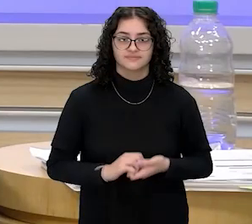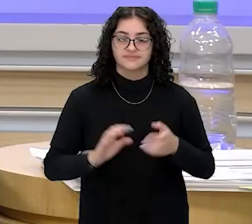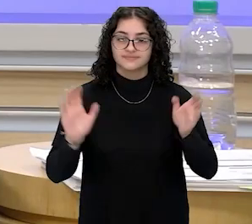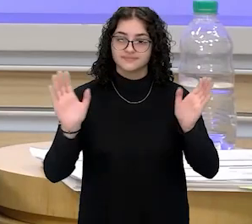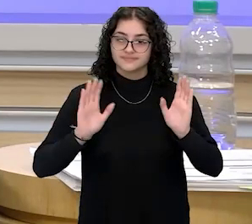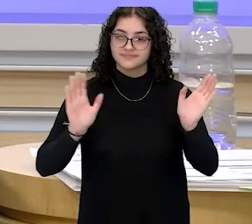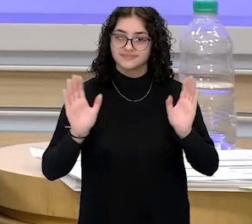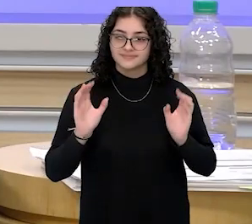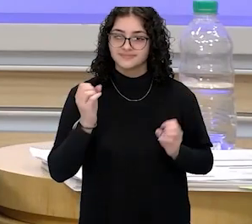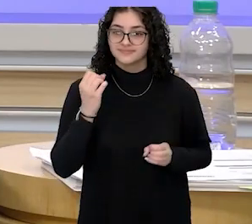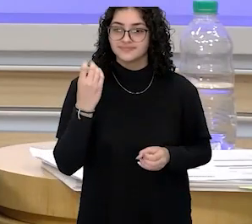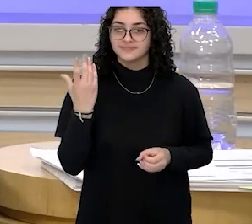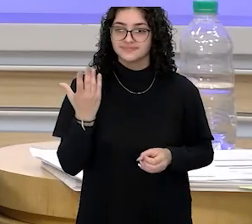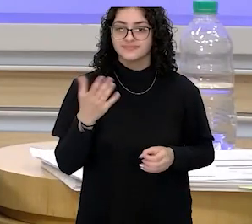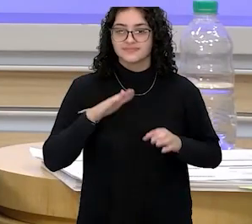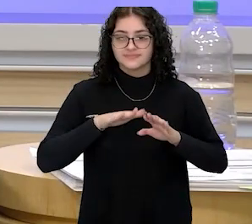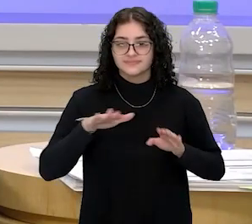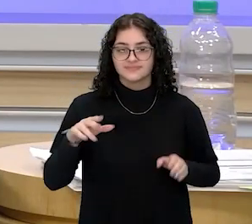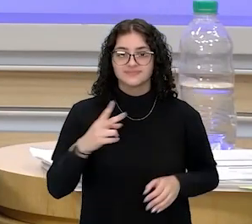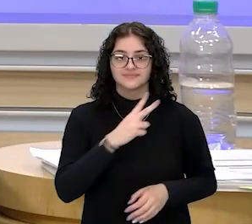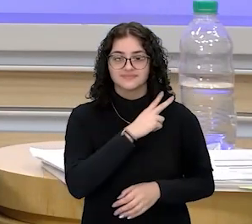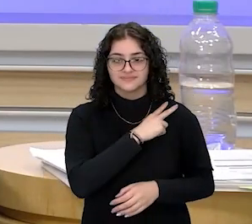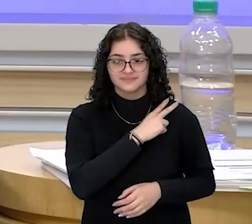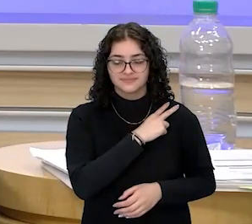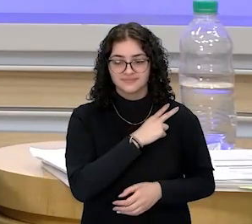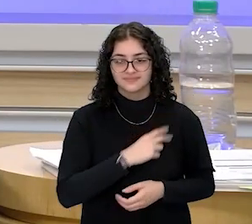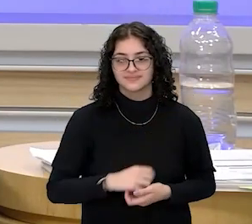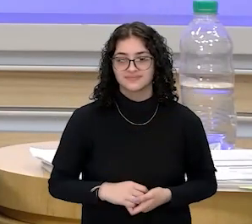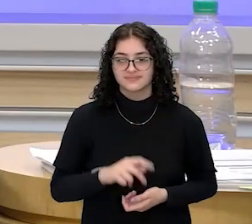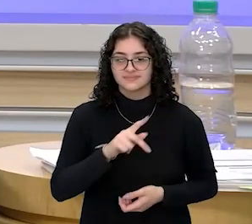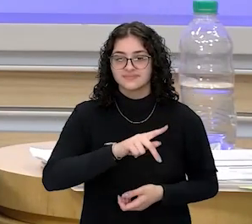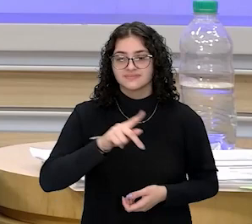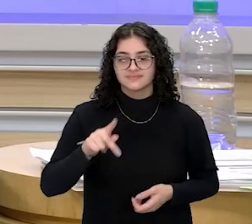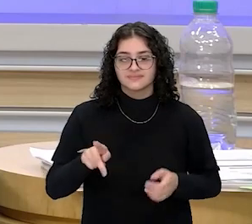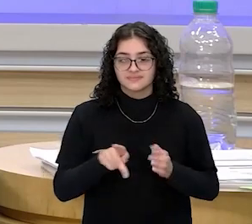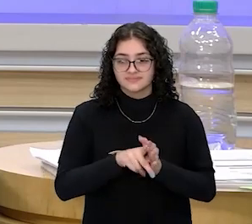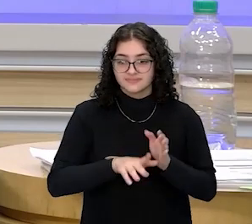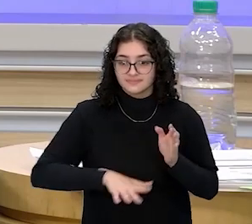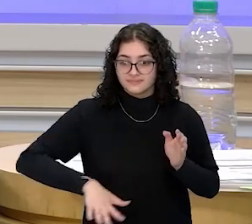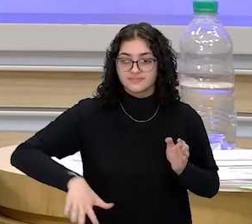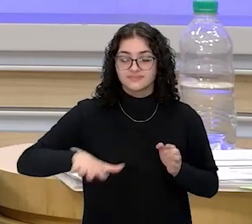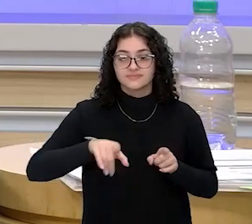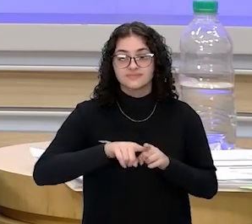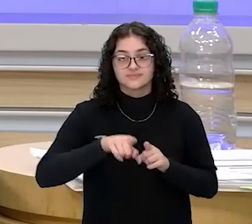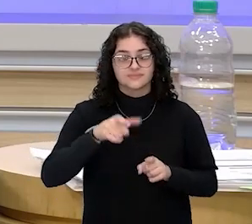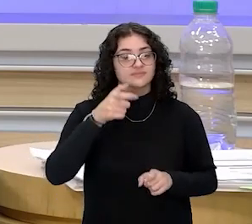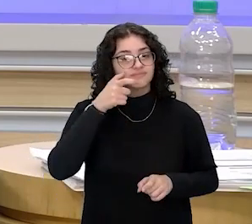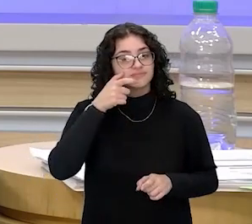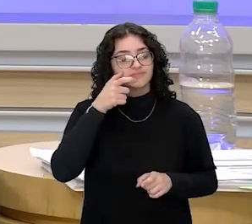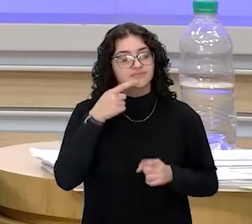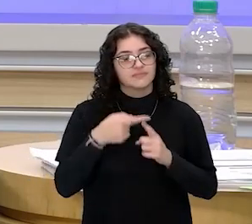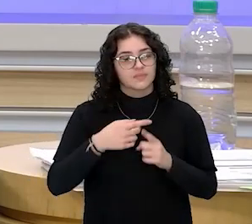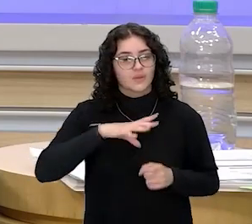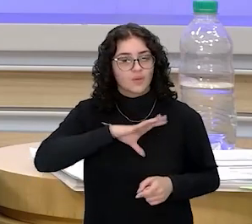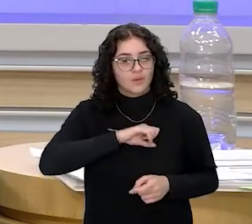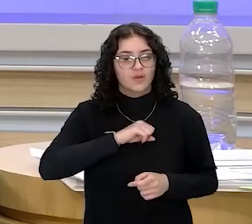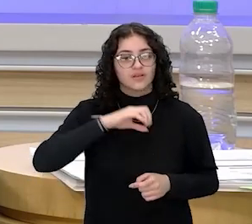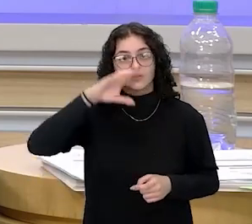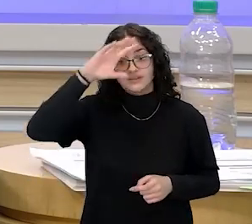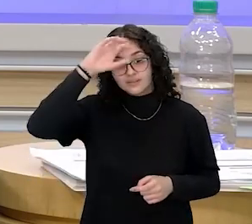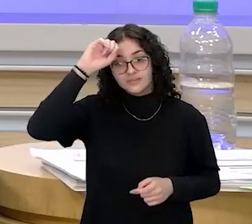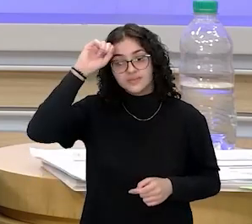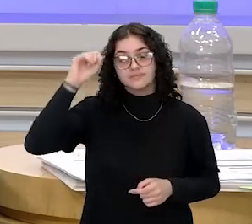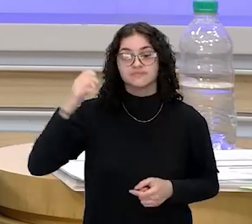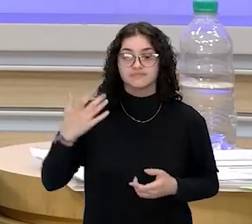Olá, estudantes da segunda série do ensino médio, professores da rede e você que nos assiste aqui porque gosta de aprender